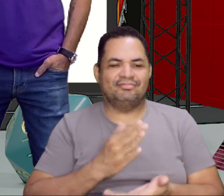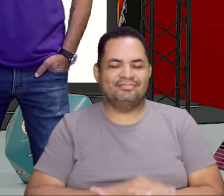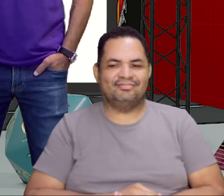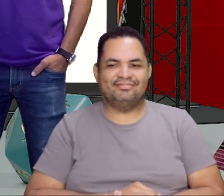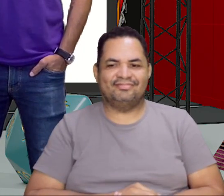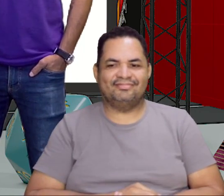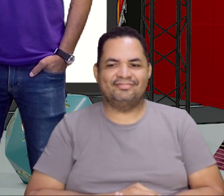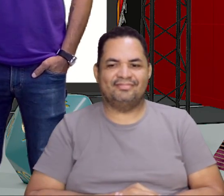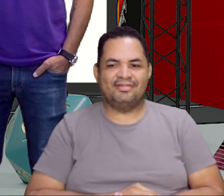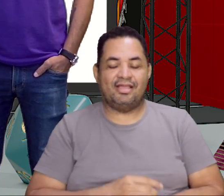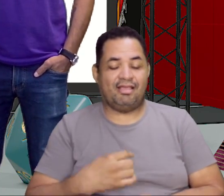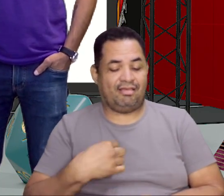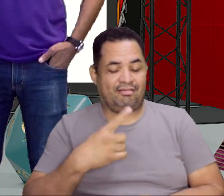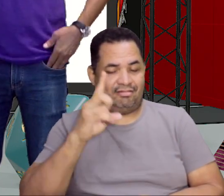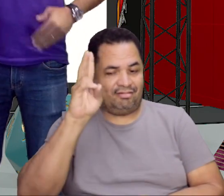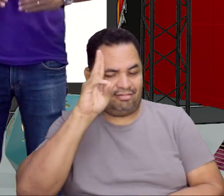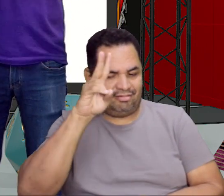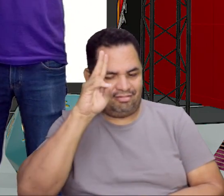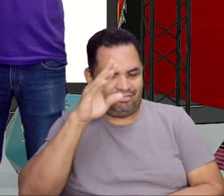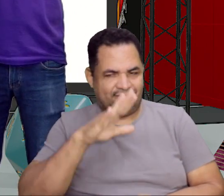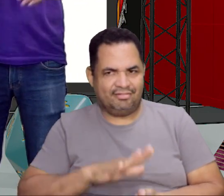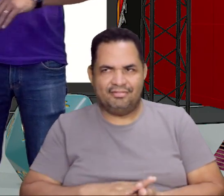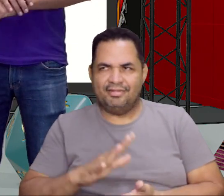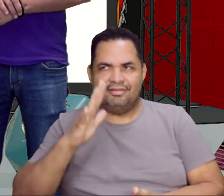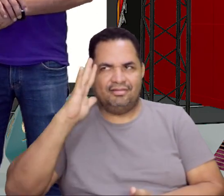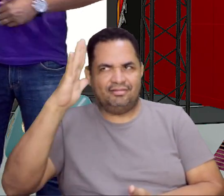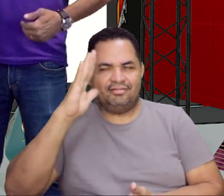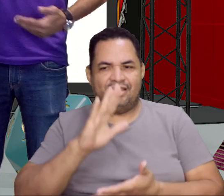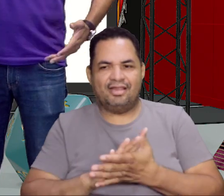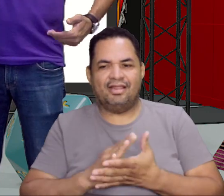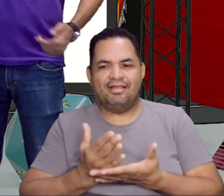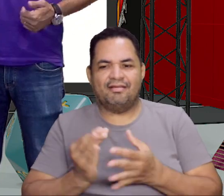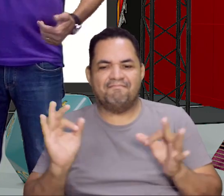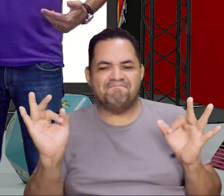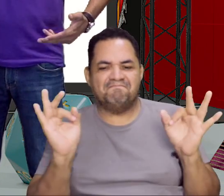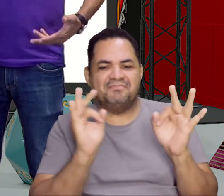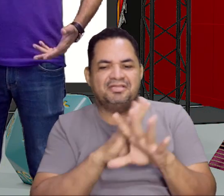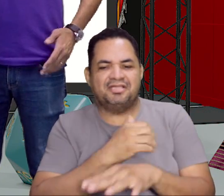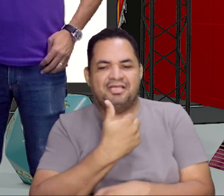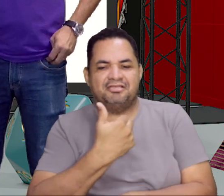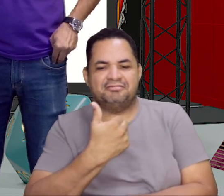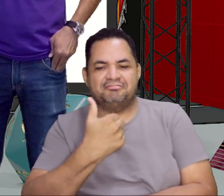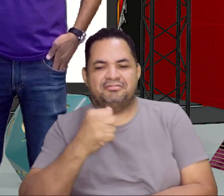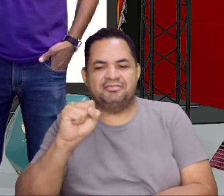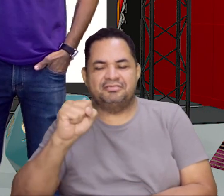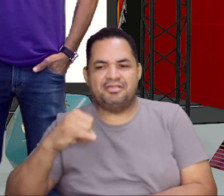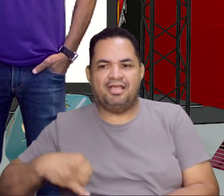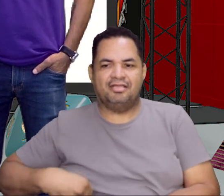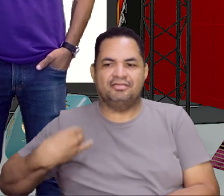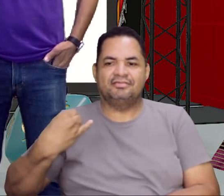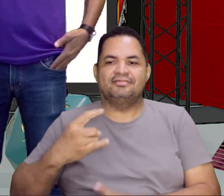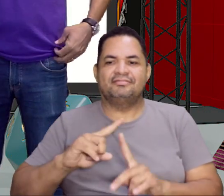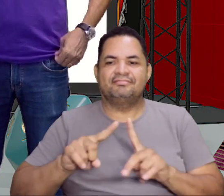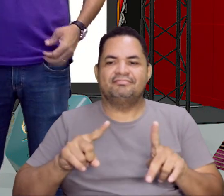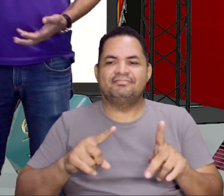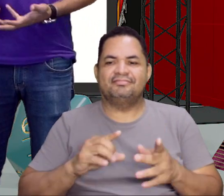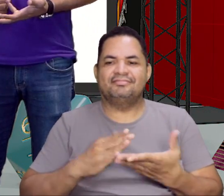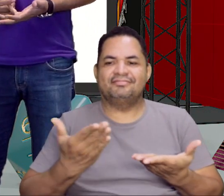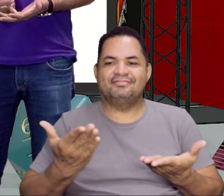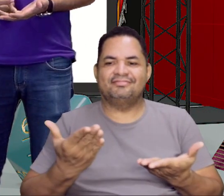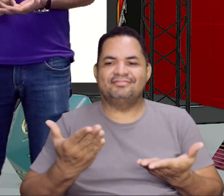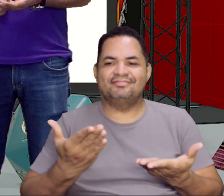boa e eu até lembro que eu a minha Meu sonho era fazer 18 porque assim eu queria sair sem ter E aí fiz 18 só que com